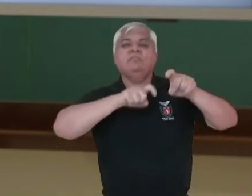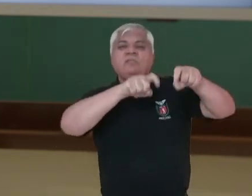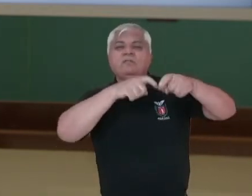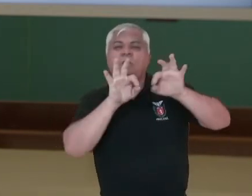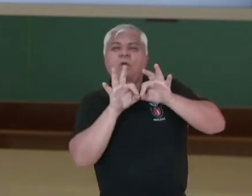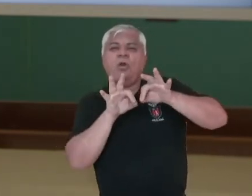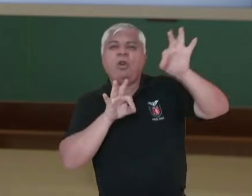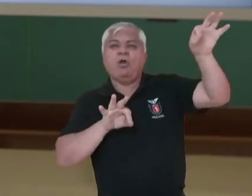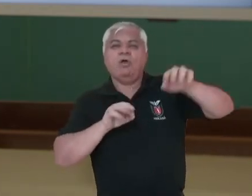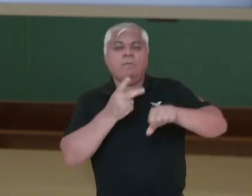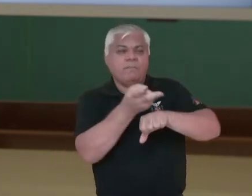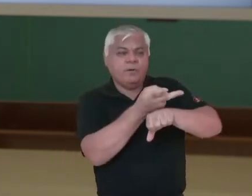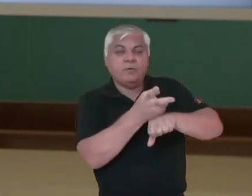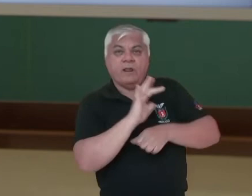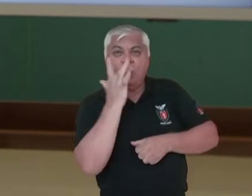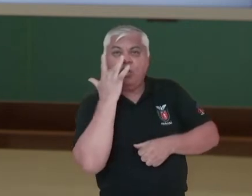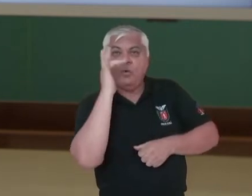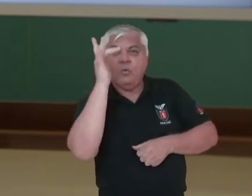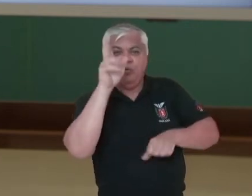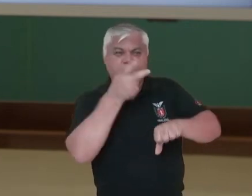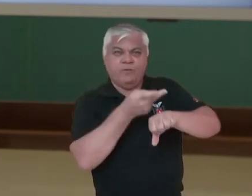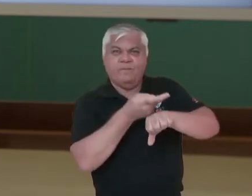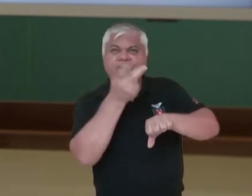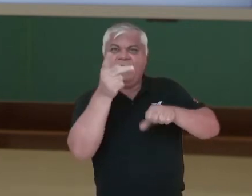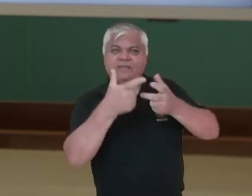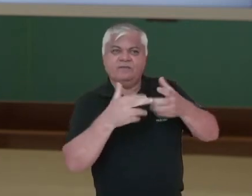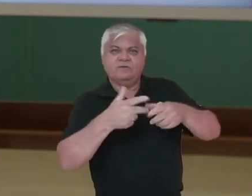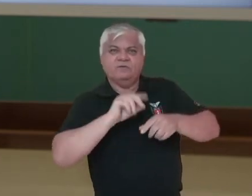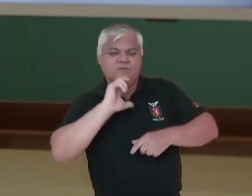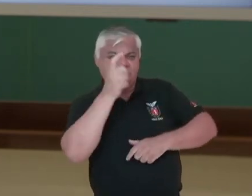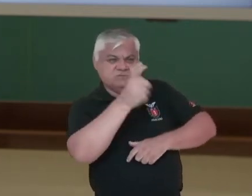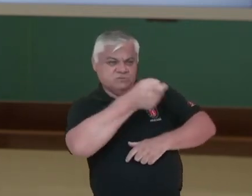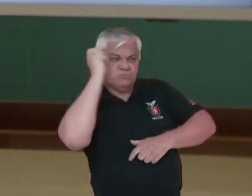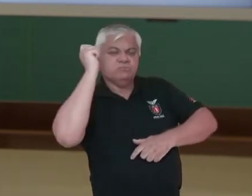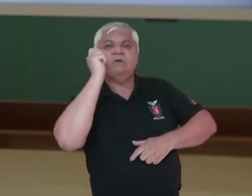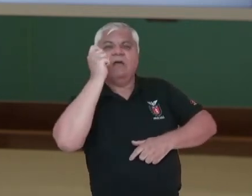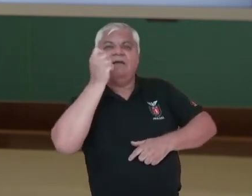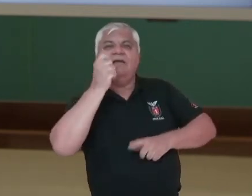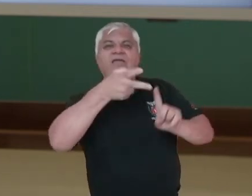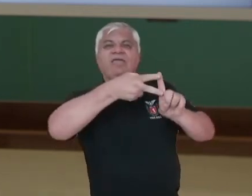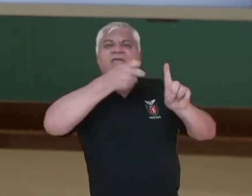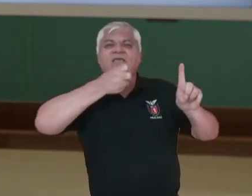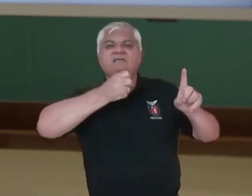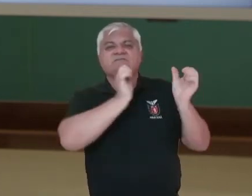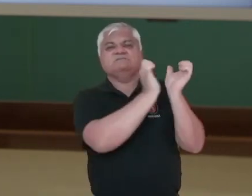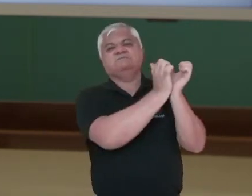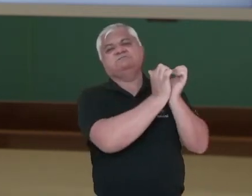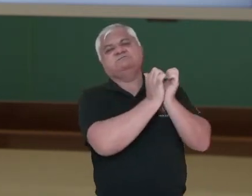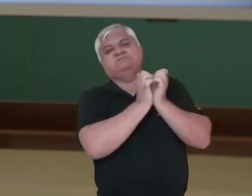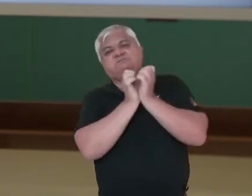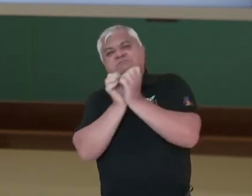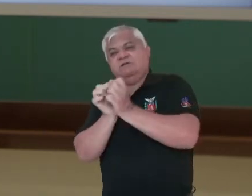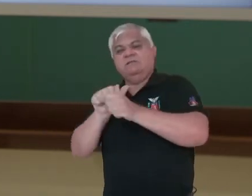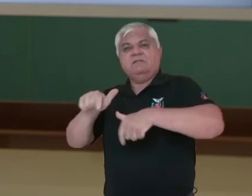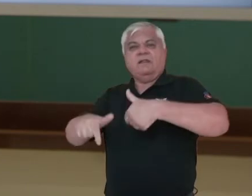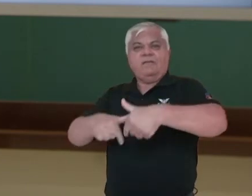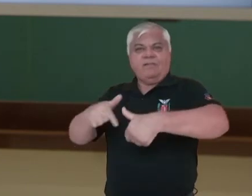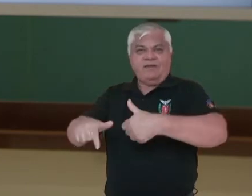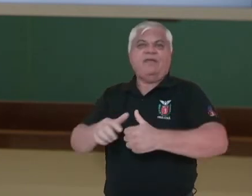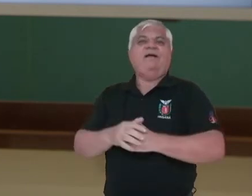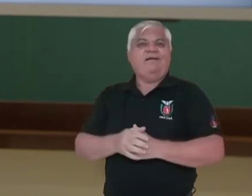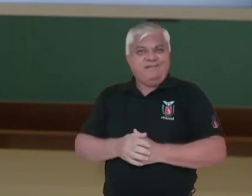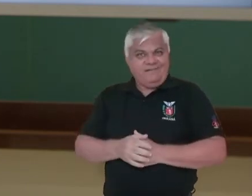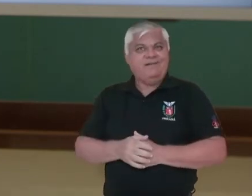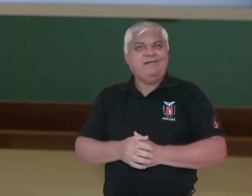busca de pedras preciosas e também para capturar indígenas, né, para trabalhar nas lavouras. Então, a atividade